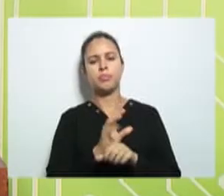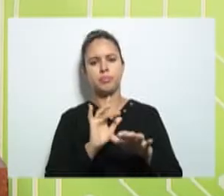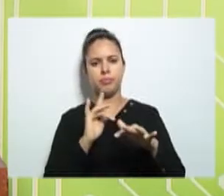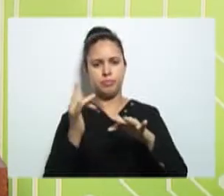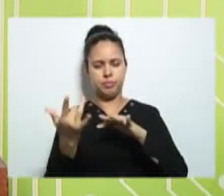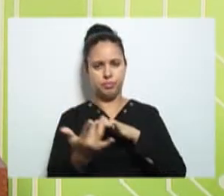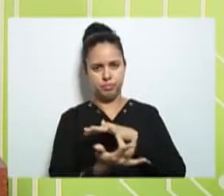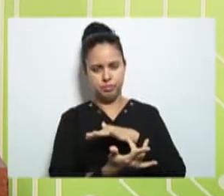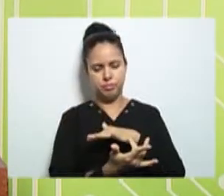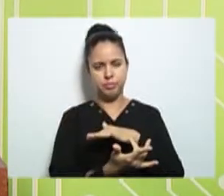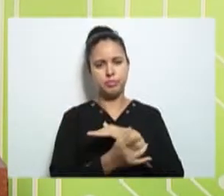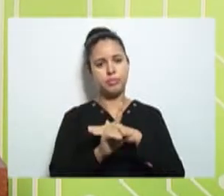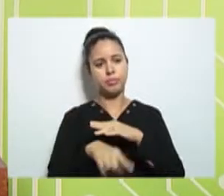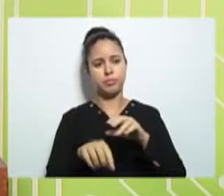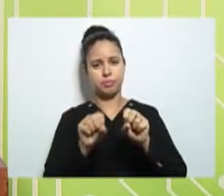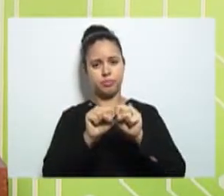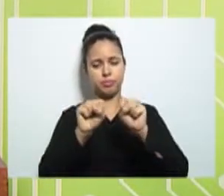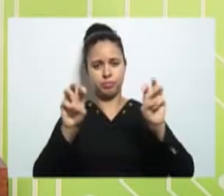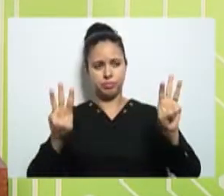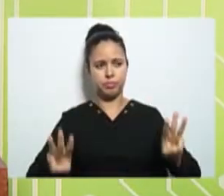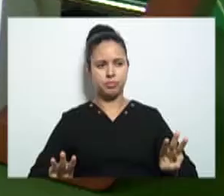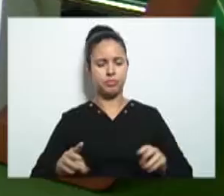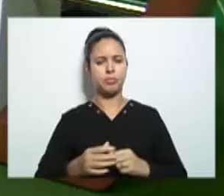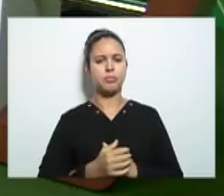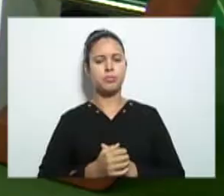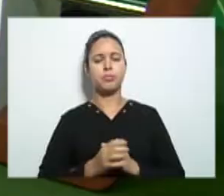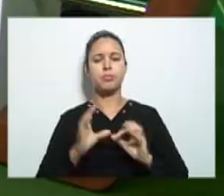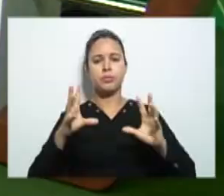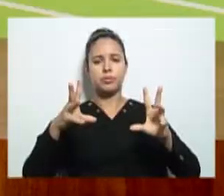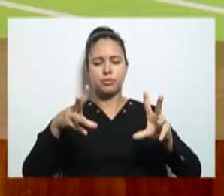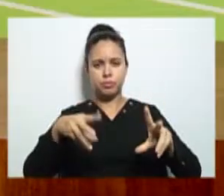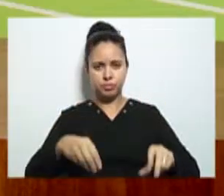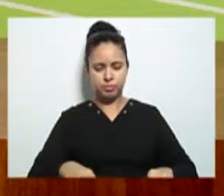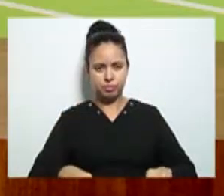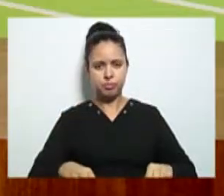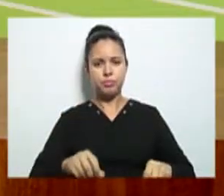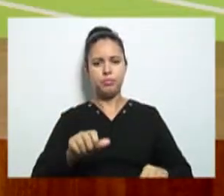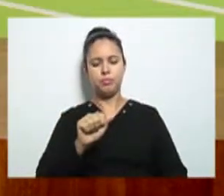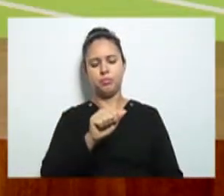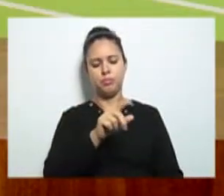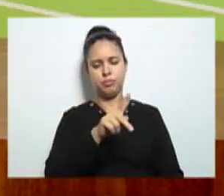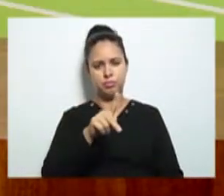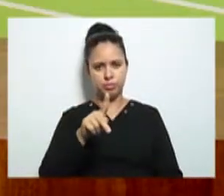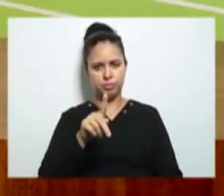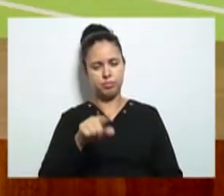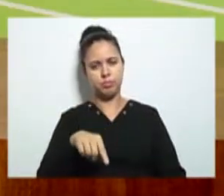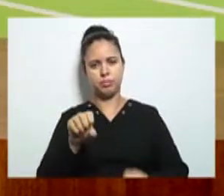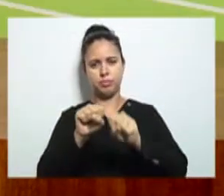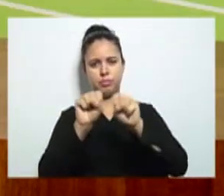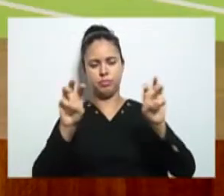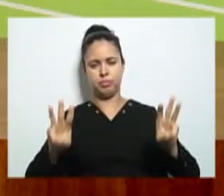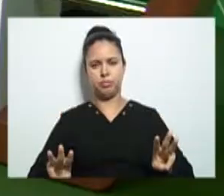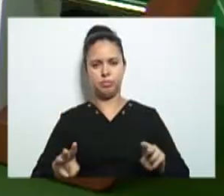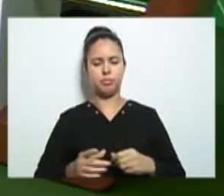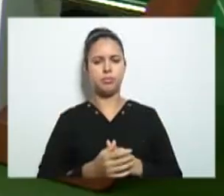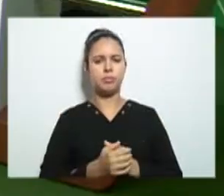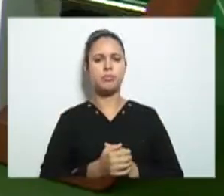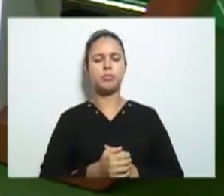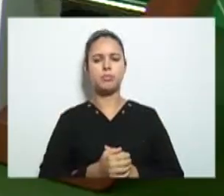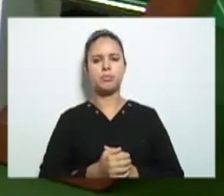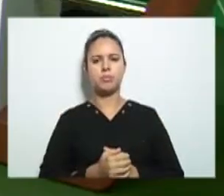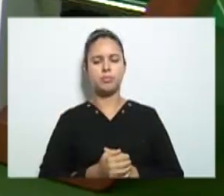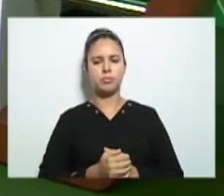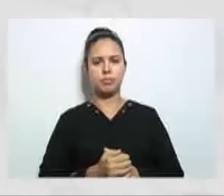na aula de hoje? O WhatsApp é um software. Sim, não é isso? todos os apps que vocês têm no smartphone de vocês são software. Perfeito. Tá? Não